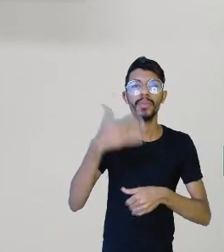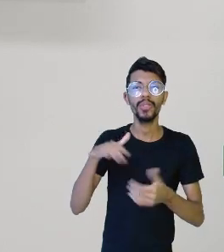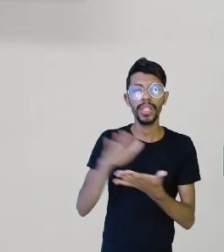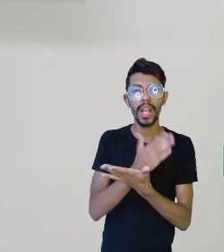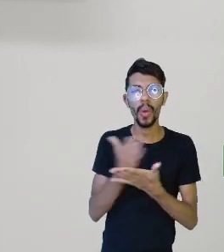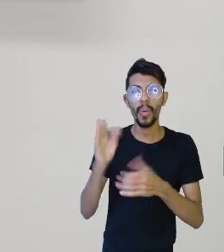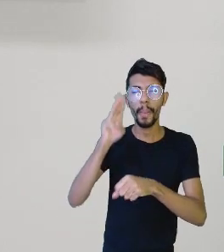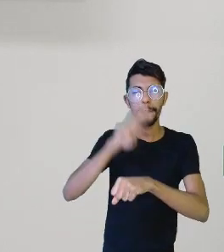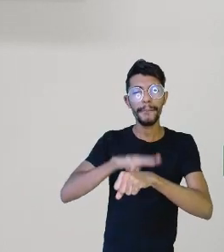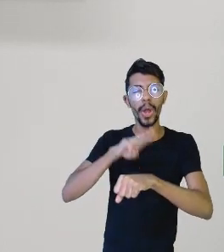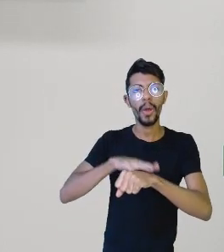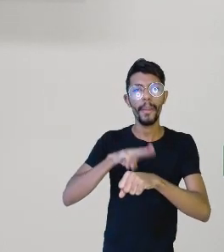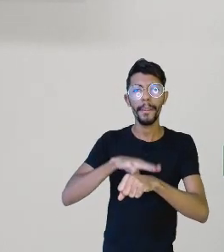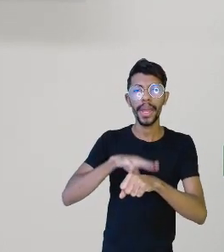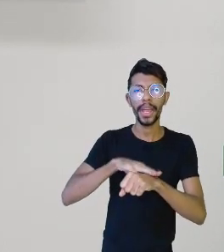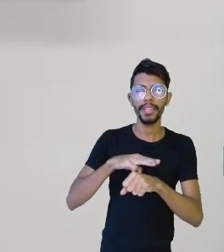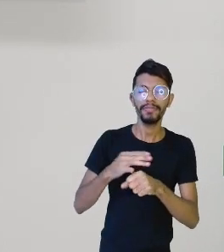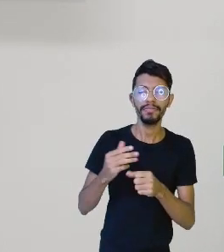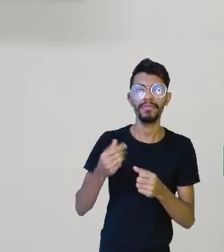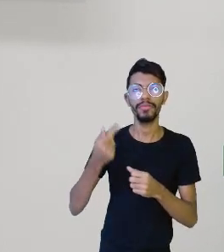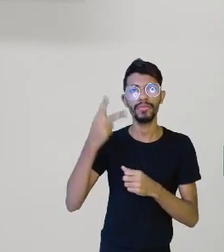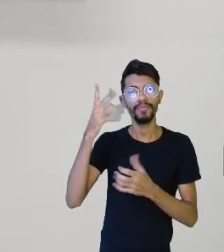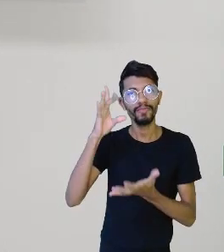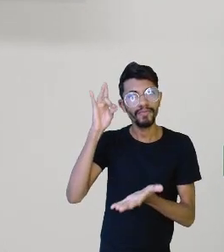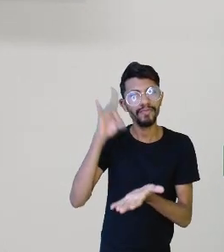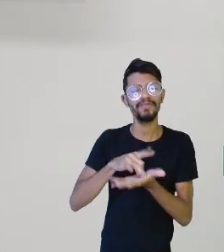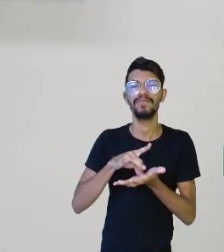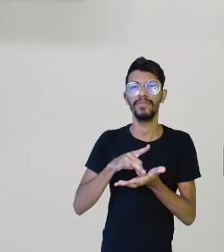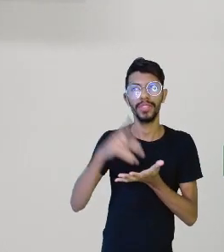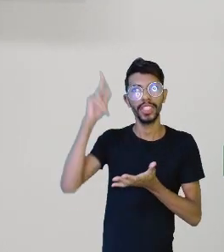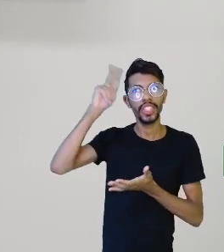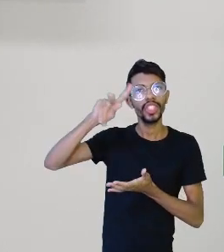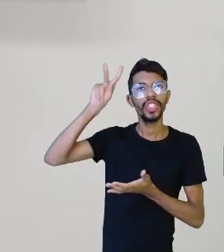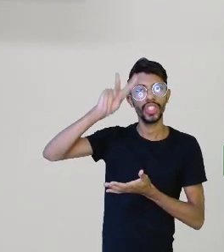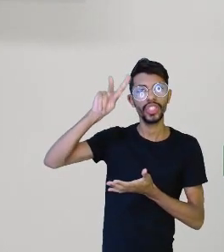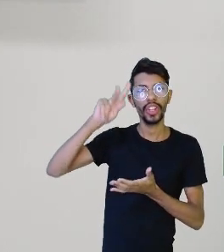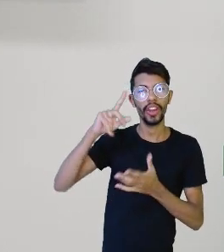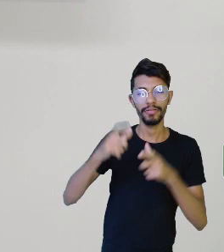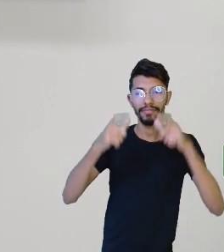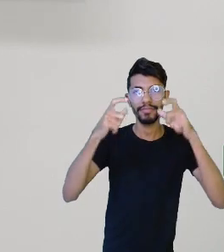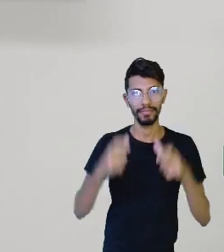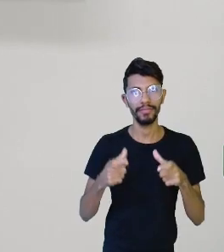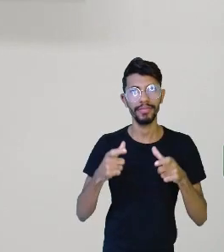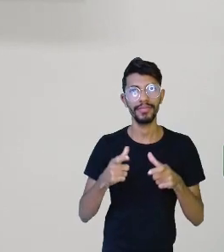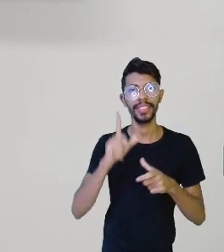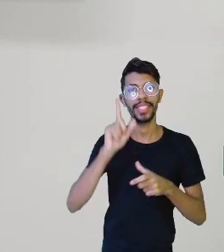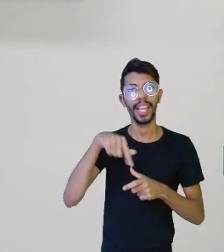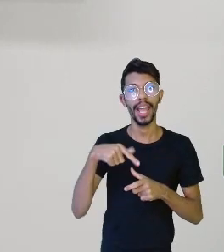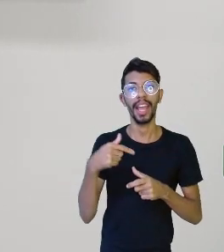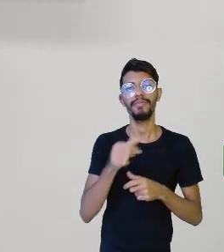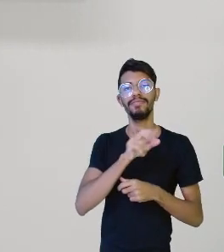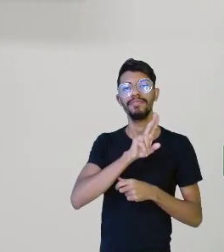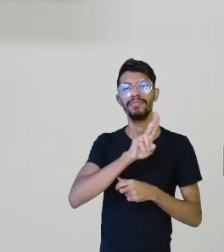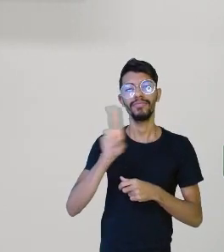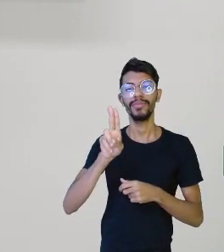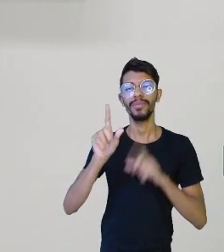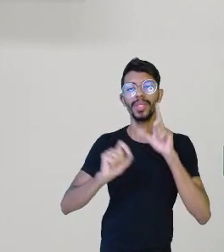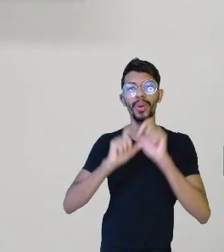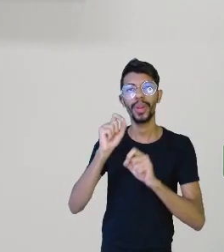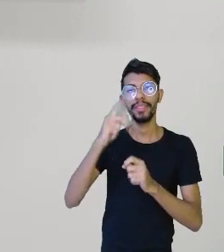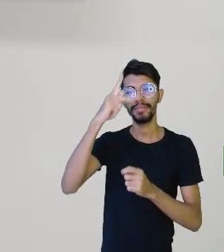momento ou de alguns momentos cruciais na história de determinado local, é chamado de